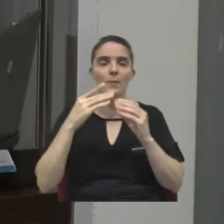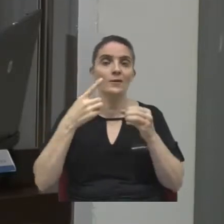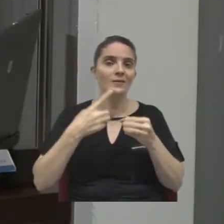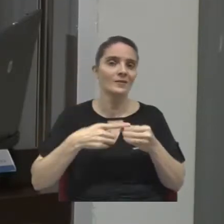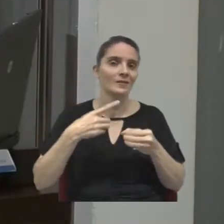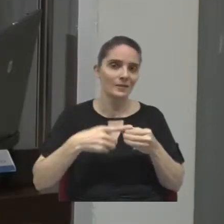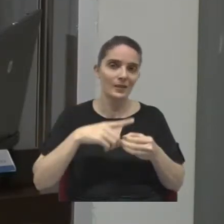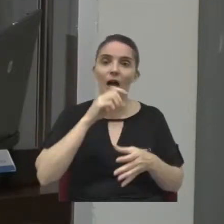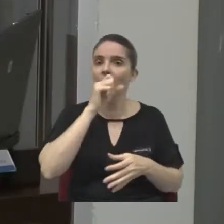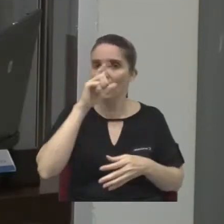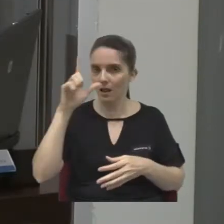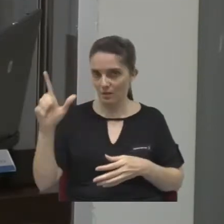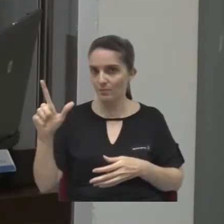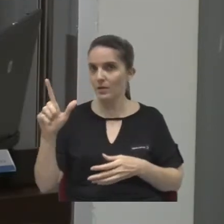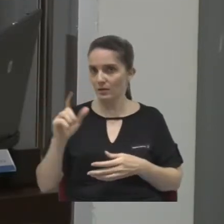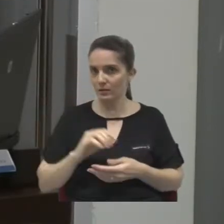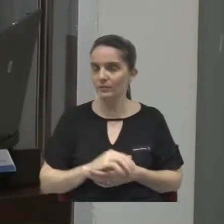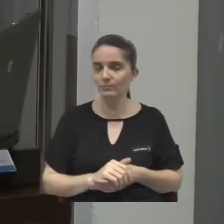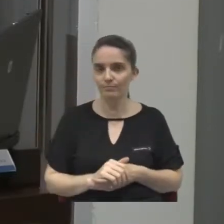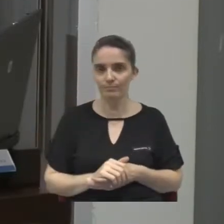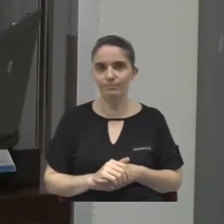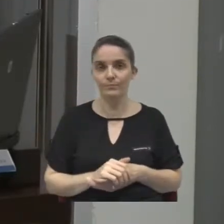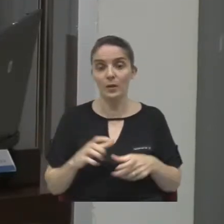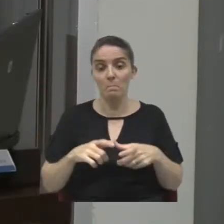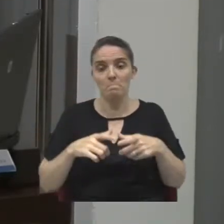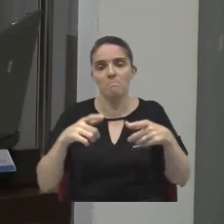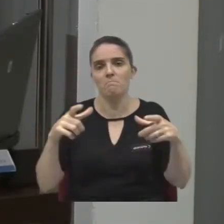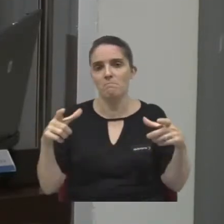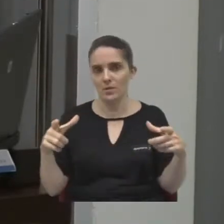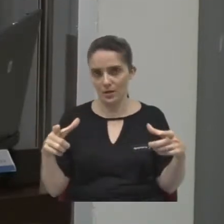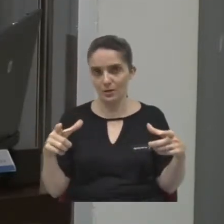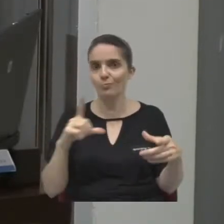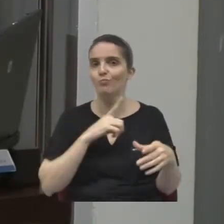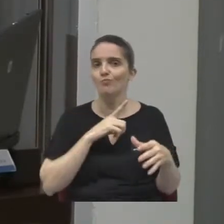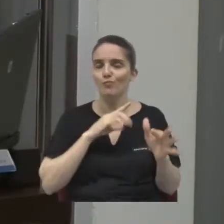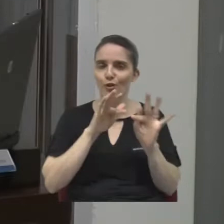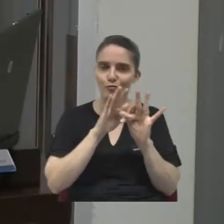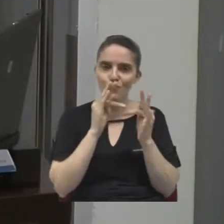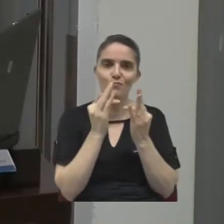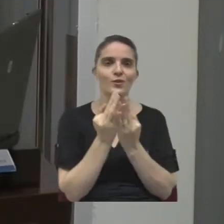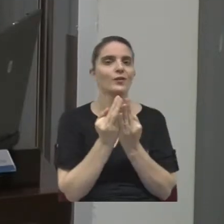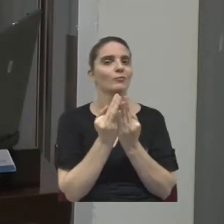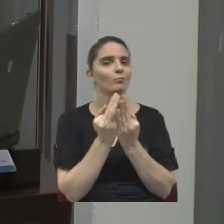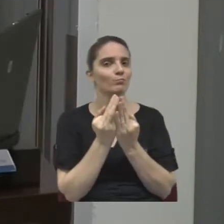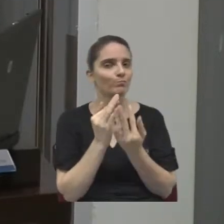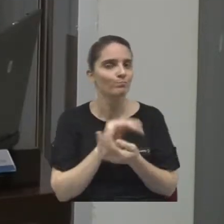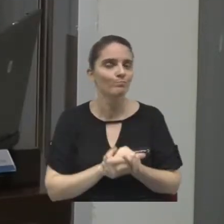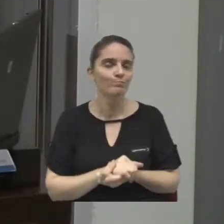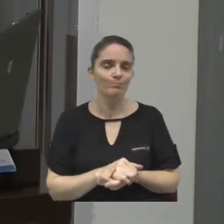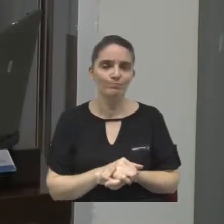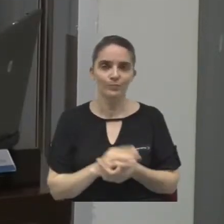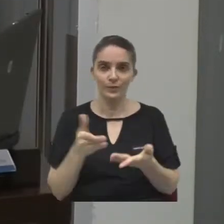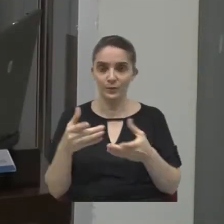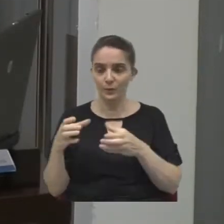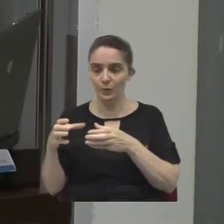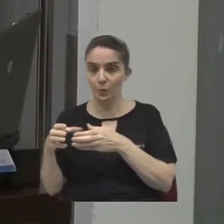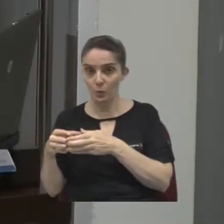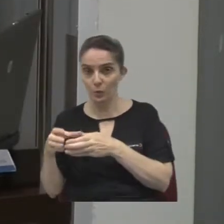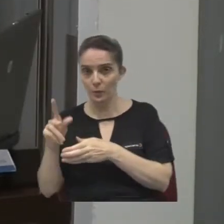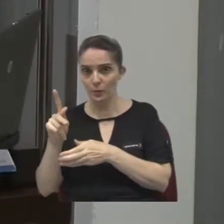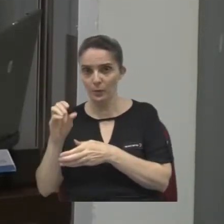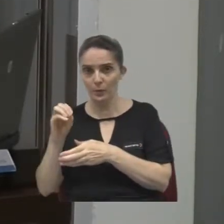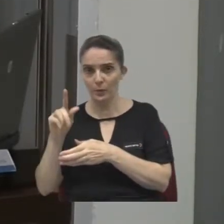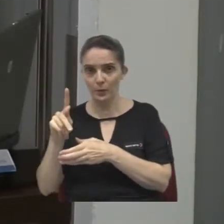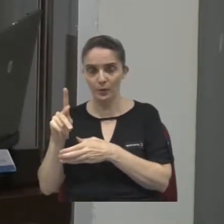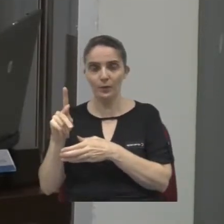da cidade de Limeira, né, e a maioria tem família. Então, uma coisa que essa Rede POP está trabalhando